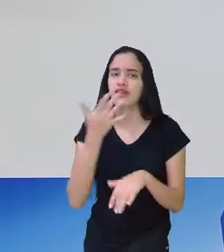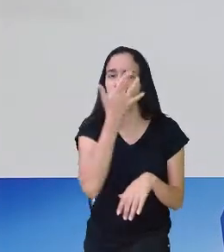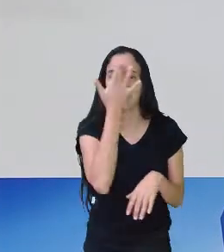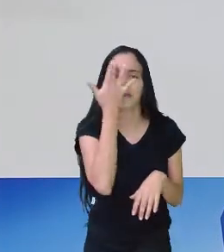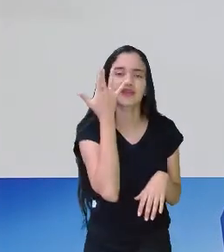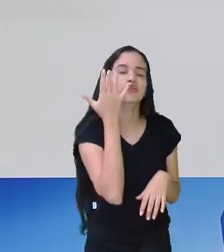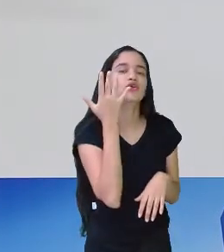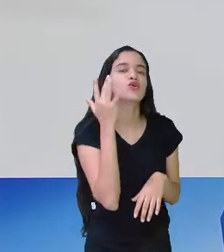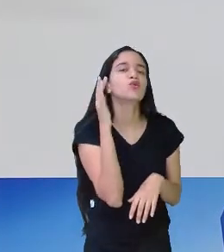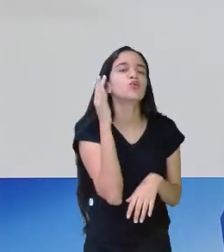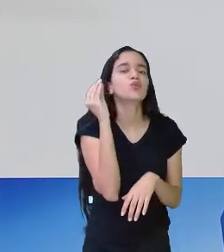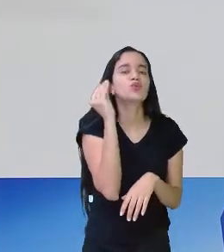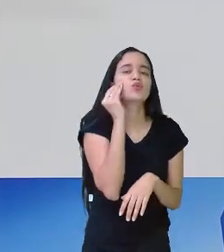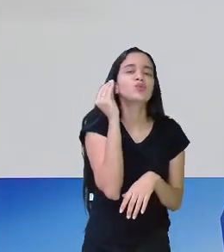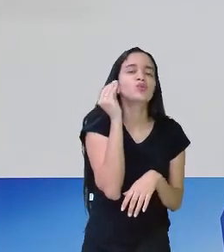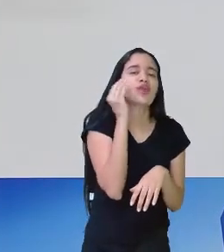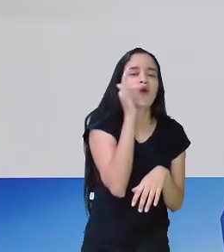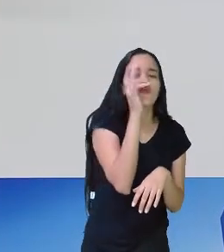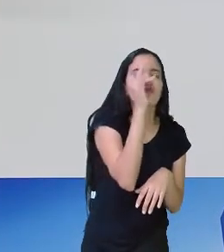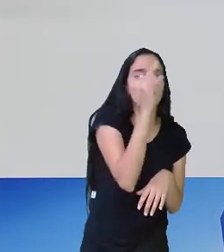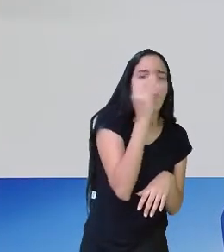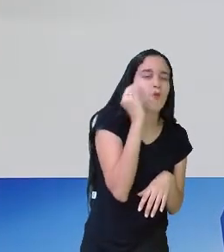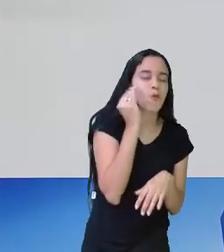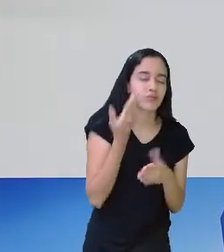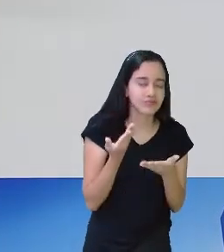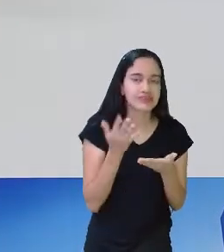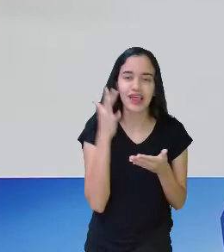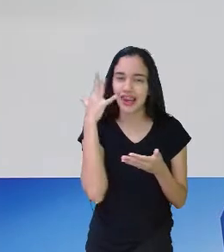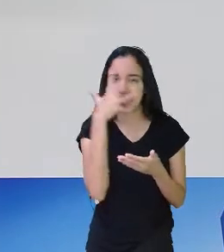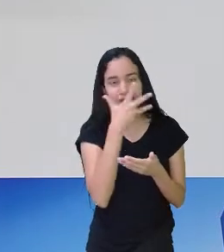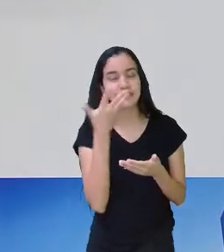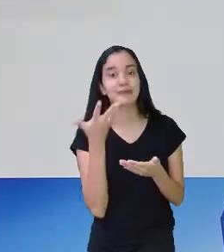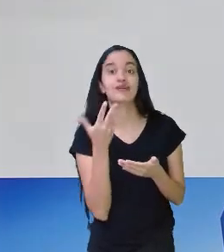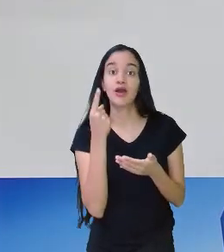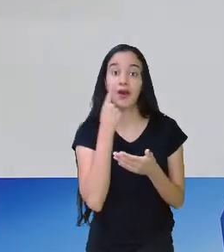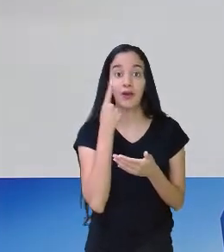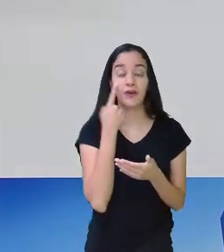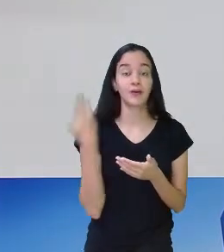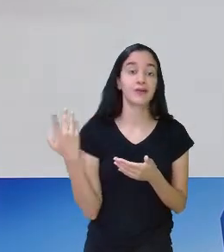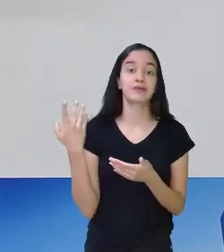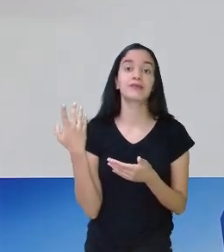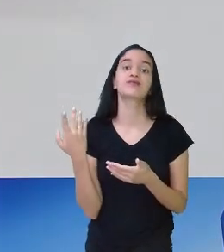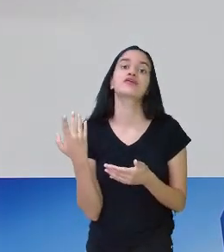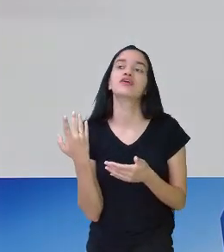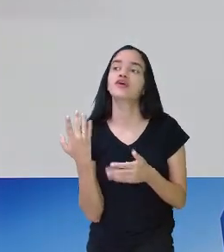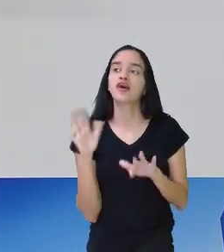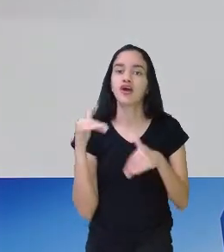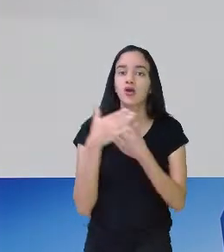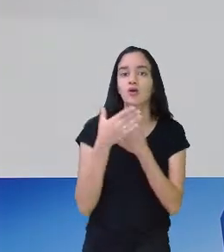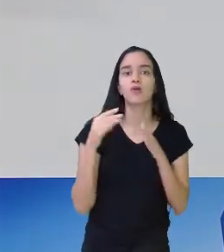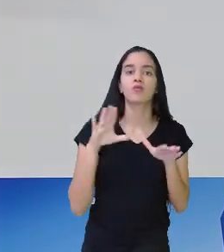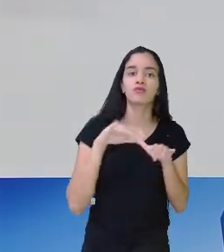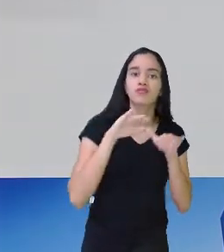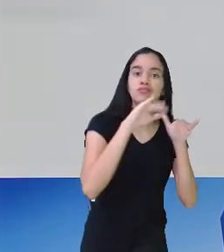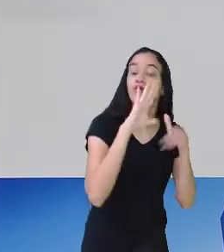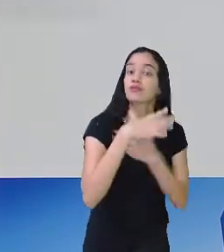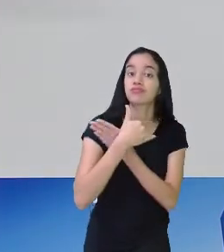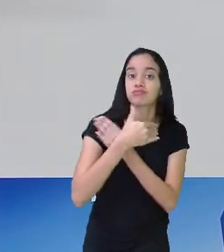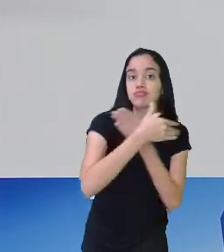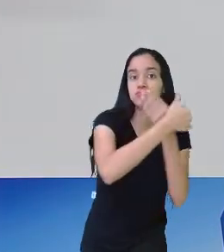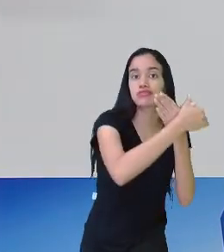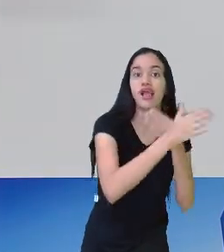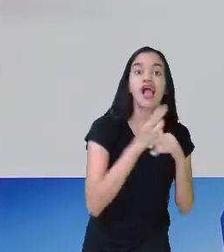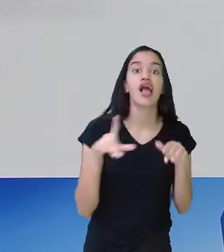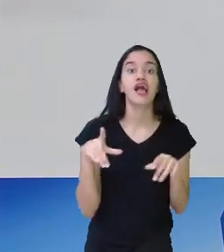está beijando a flor. Lindo, né? E olha só, os beija-flores, como a gente está vendo ali, tem de